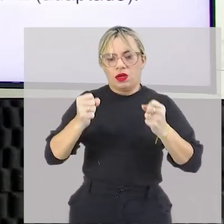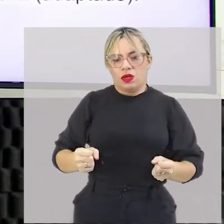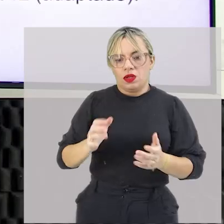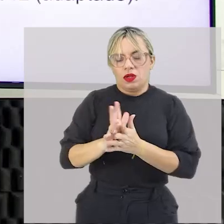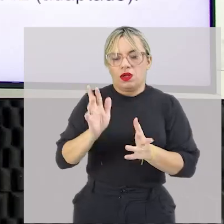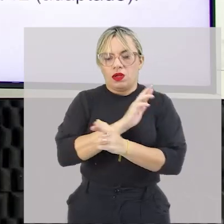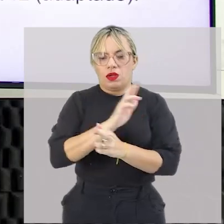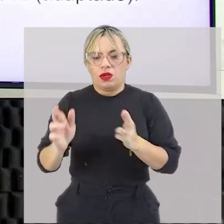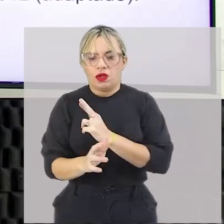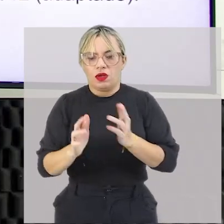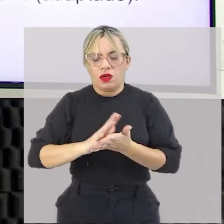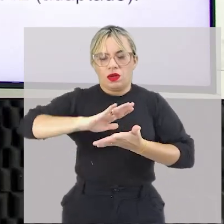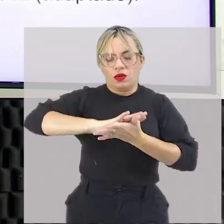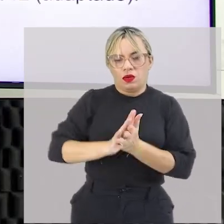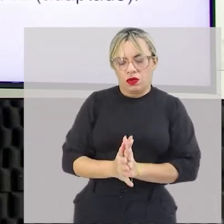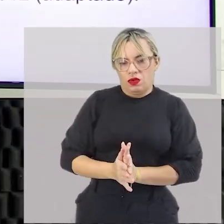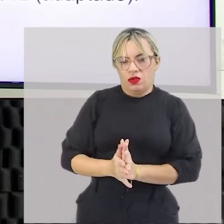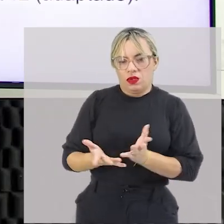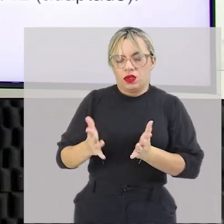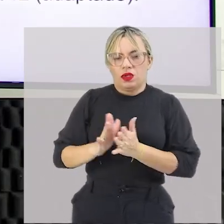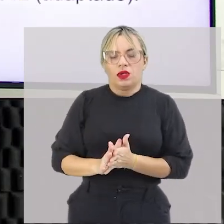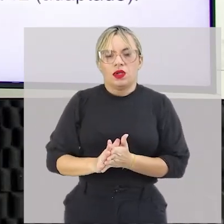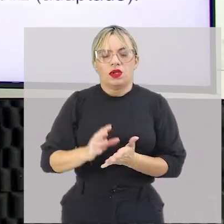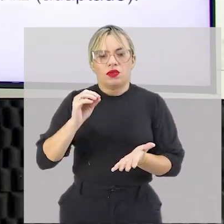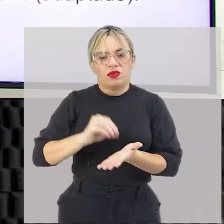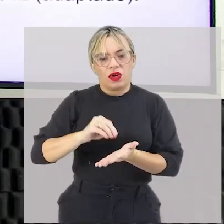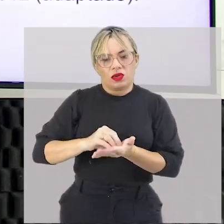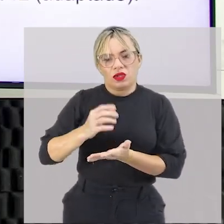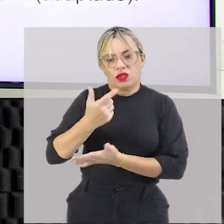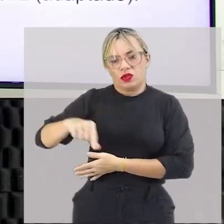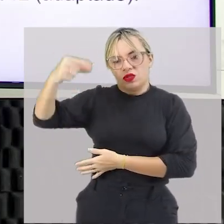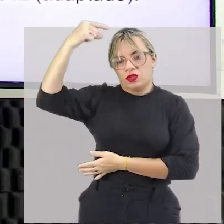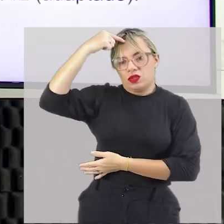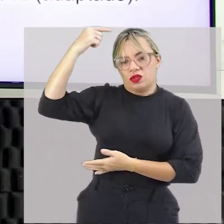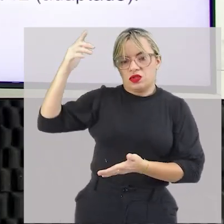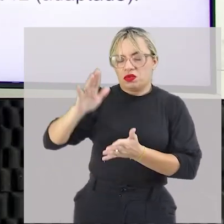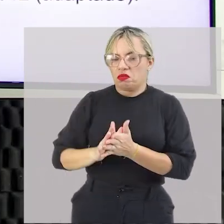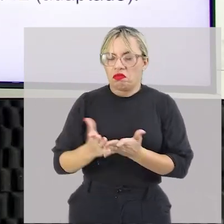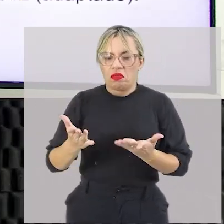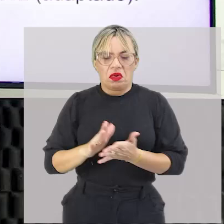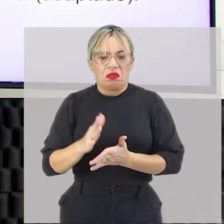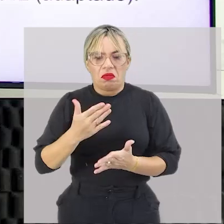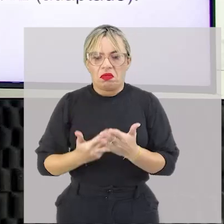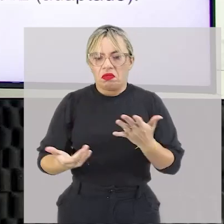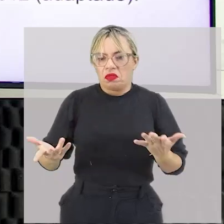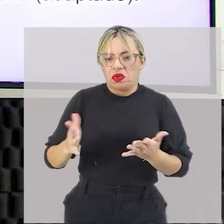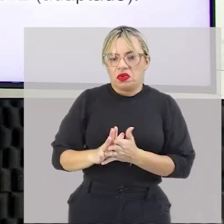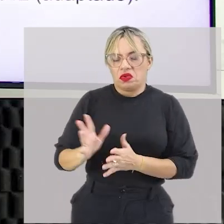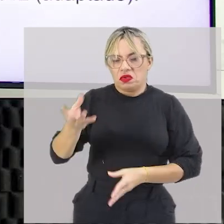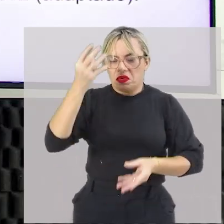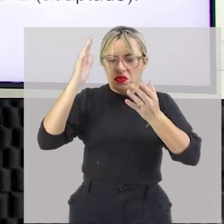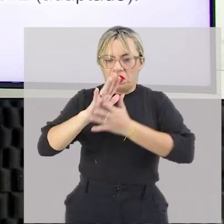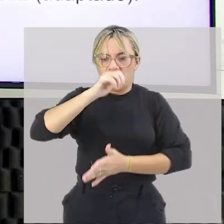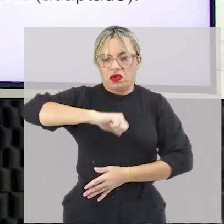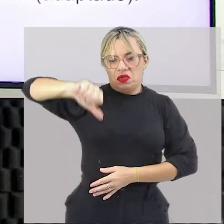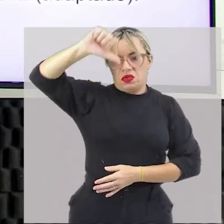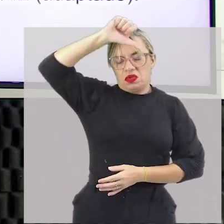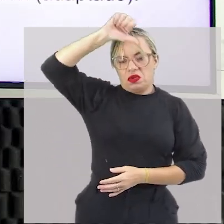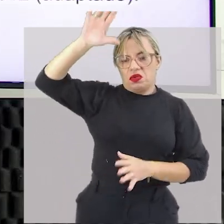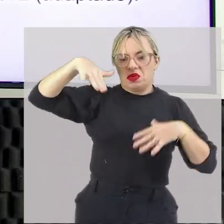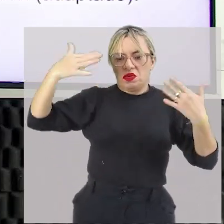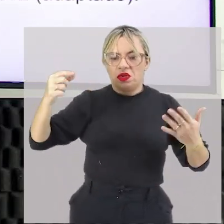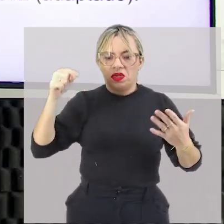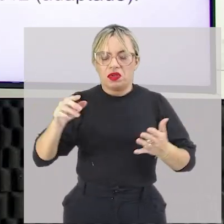de preconceito inconsciente, desconsideração e reforço de estereótipos, que colocam